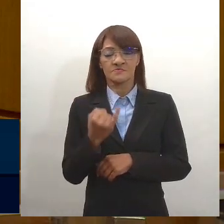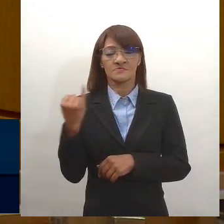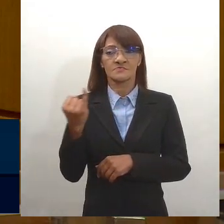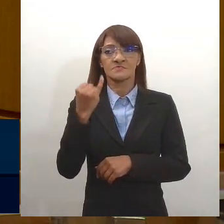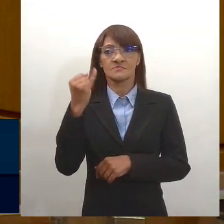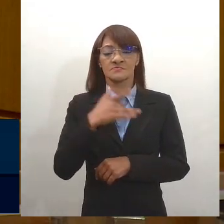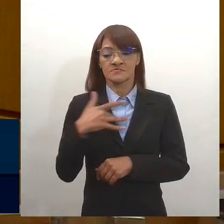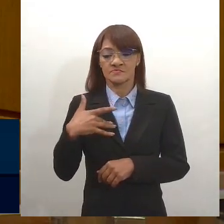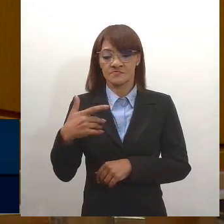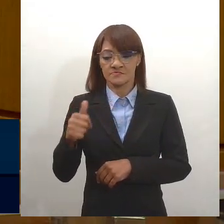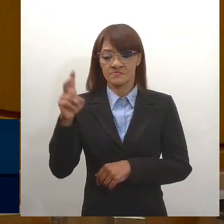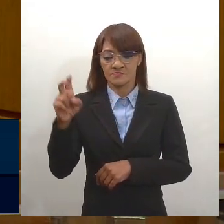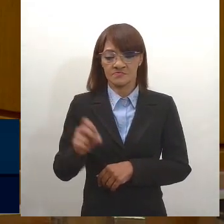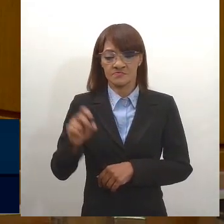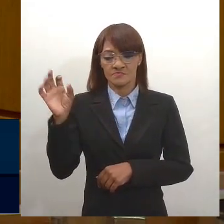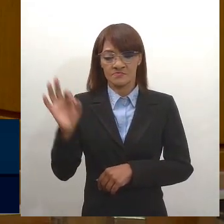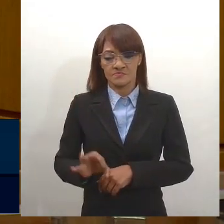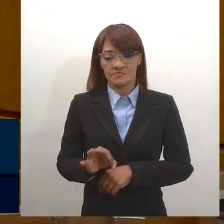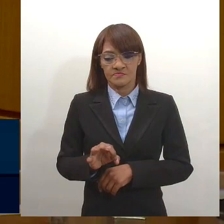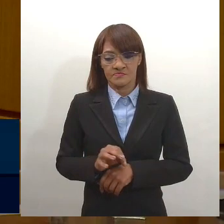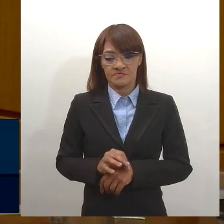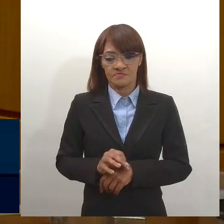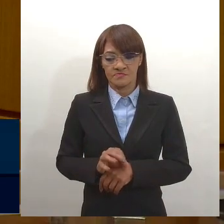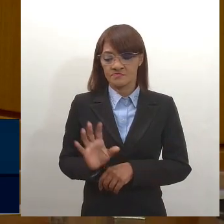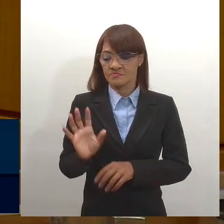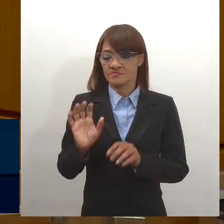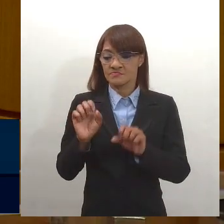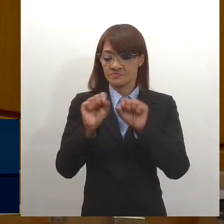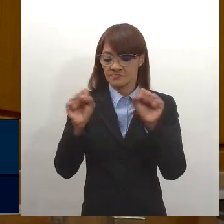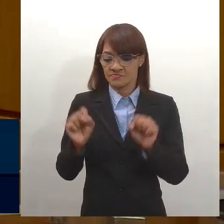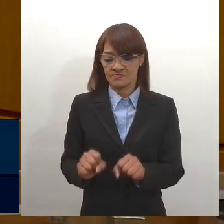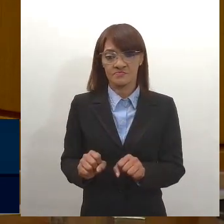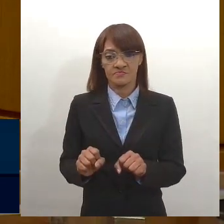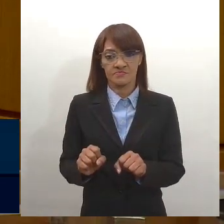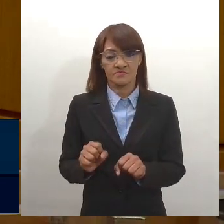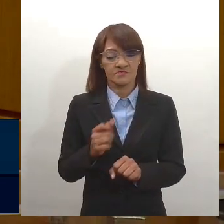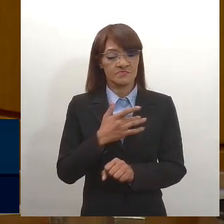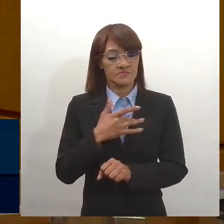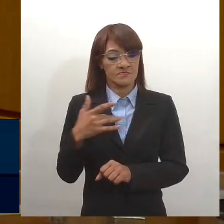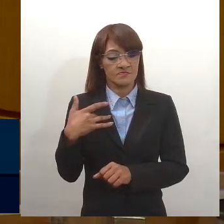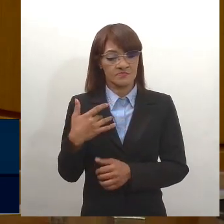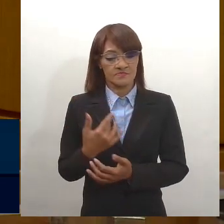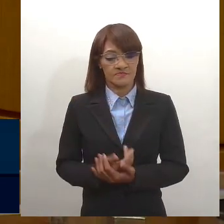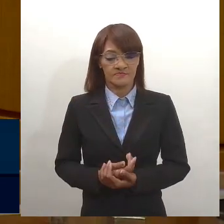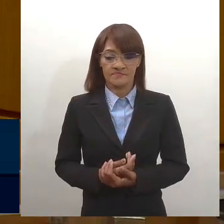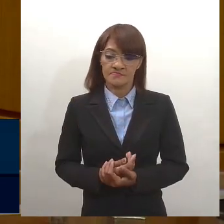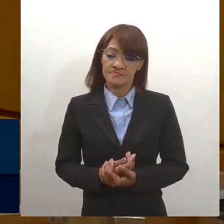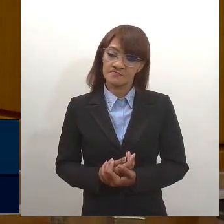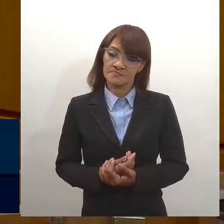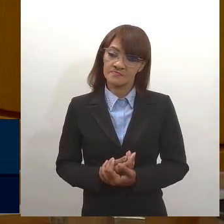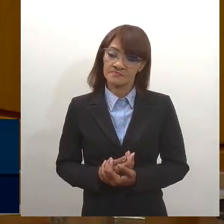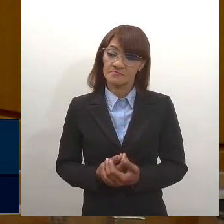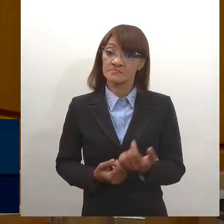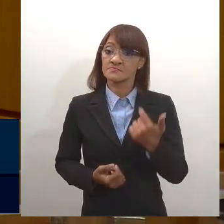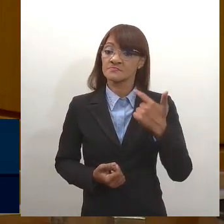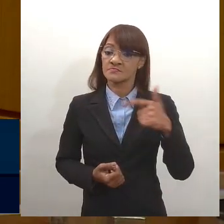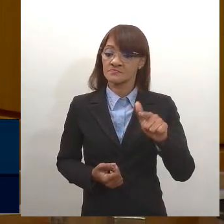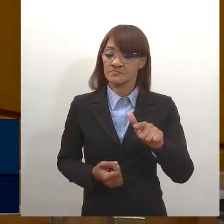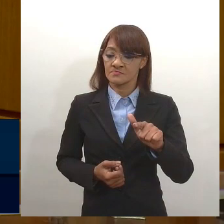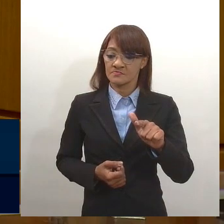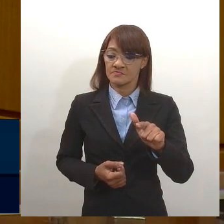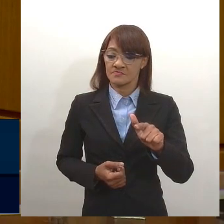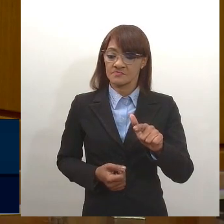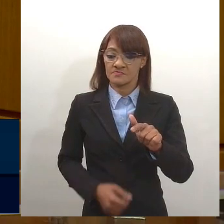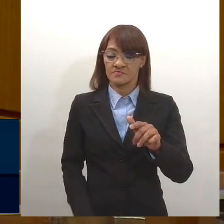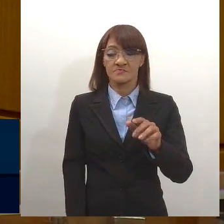a área de saúde, e nós vamos disponibilizar para isto. E a outra parte, se for necessário, e